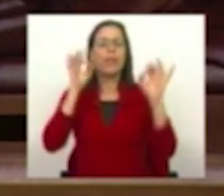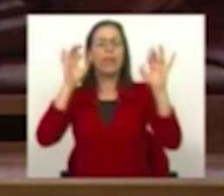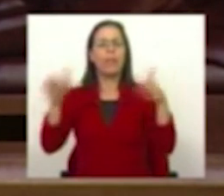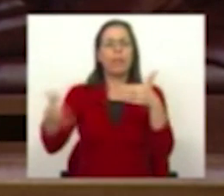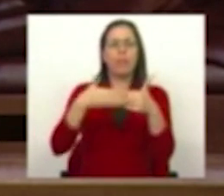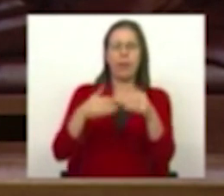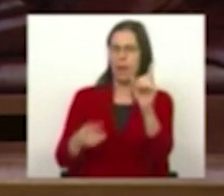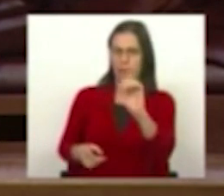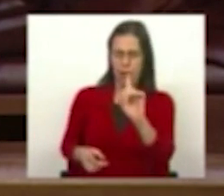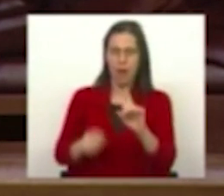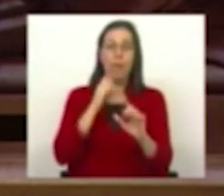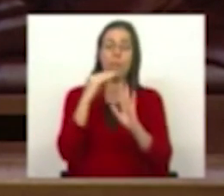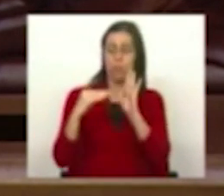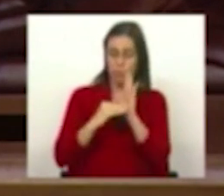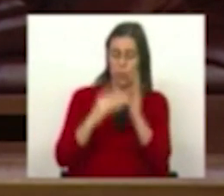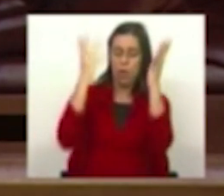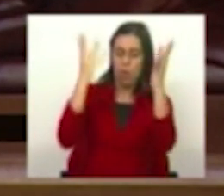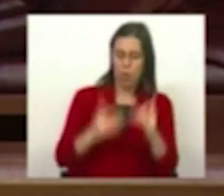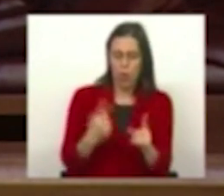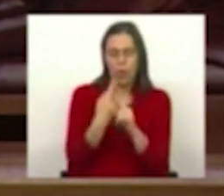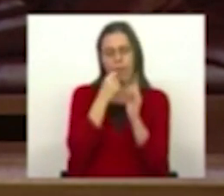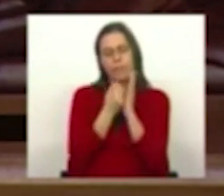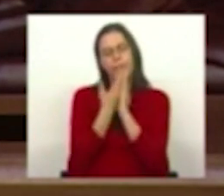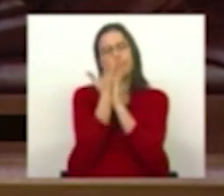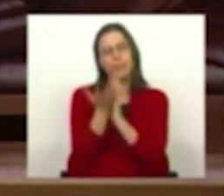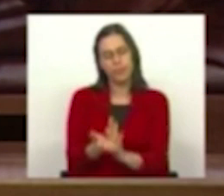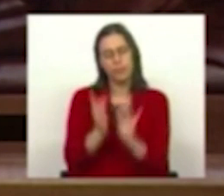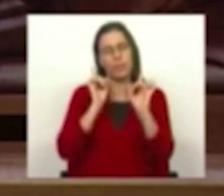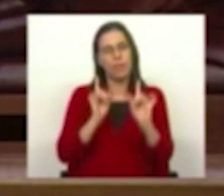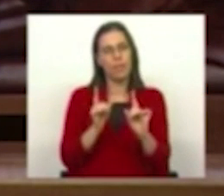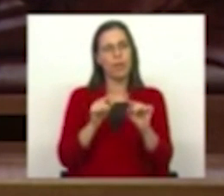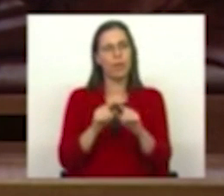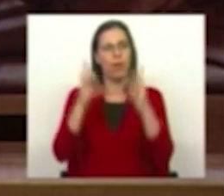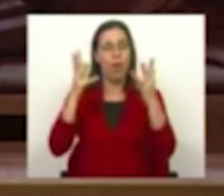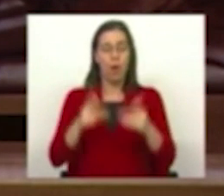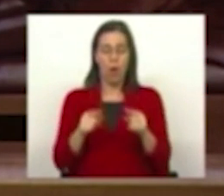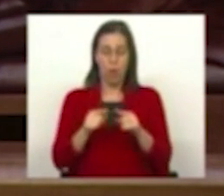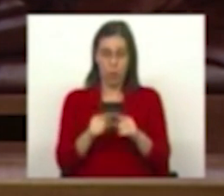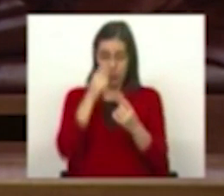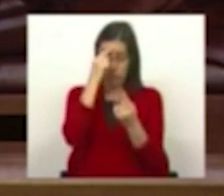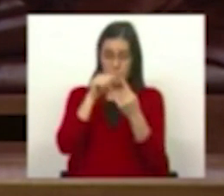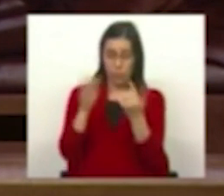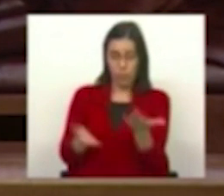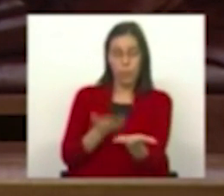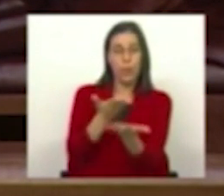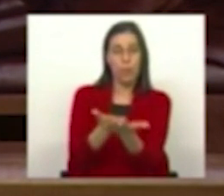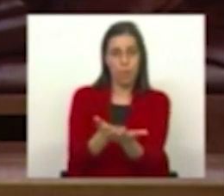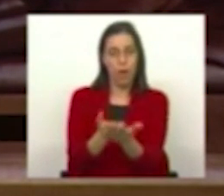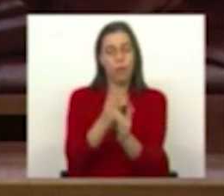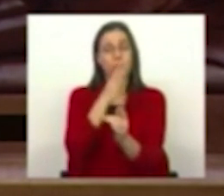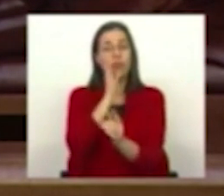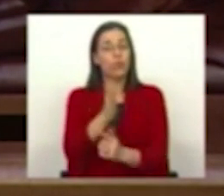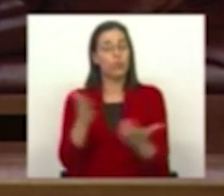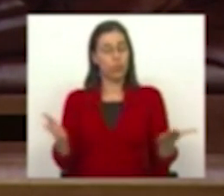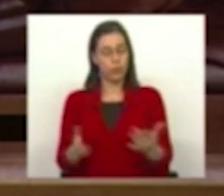a possibilidade de inscrever no orçamento, entre outras medidas, ainda que partido de um orçamento cuja proposta é, como se